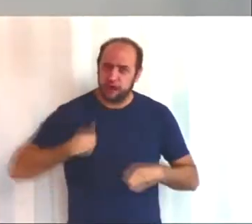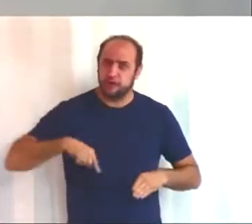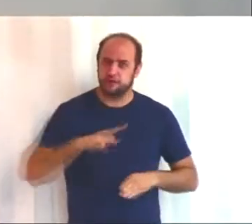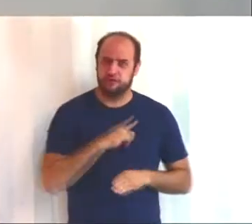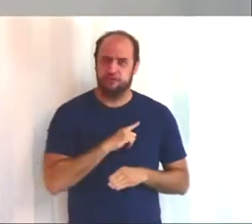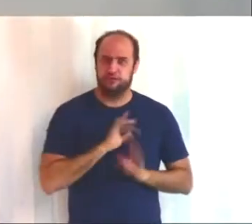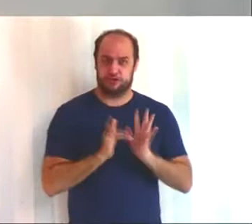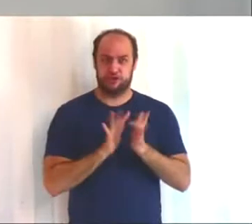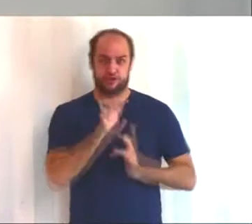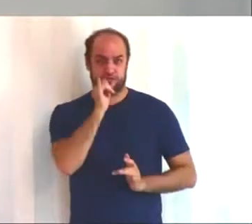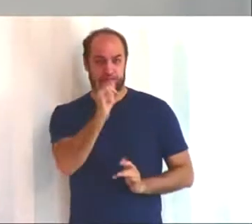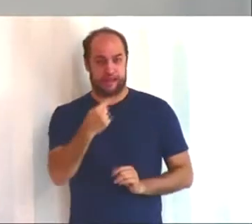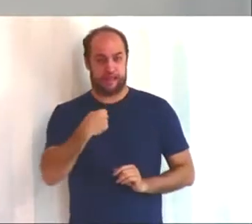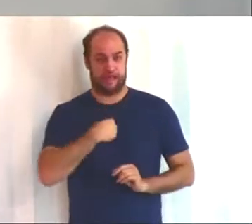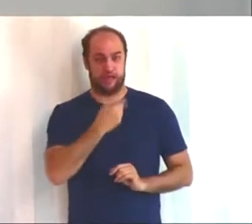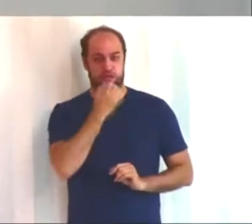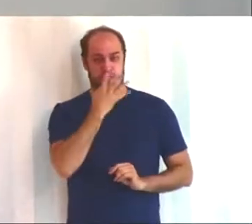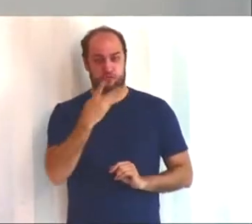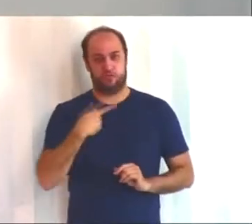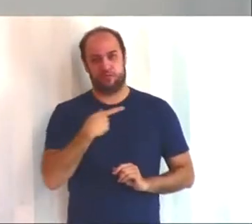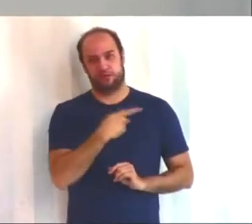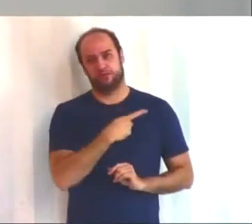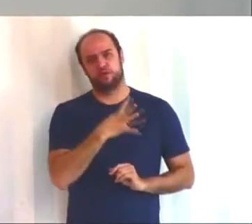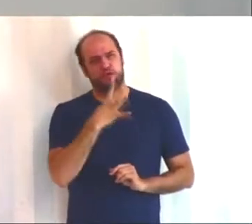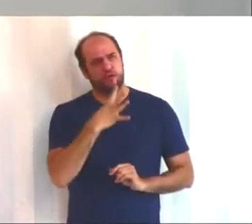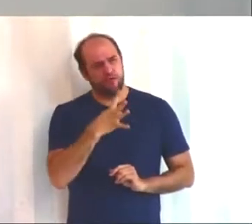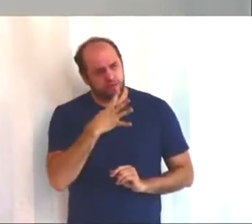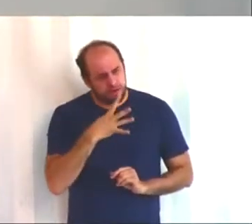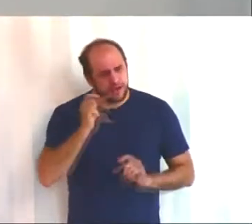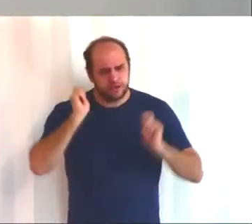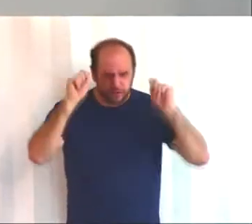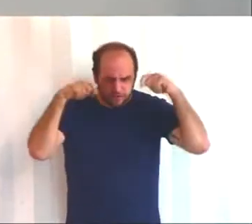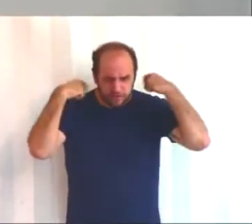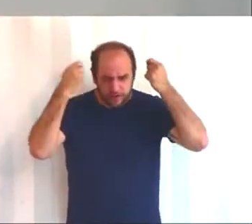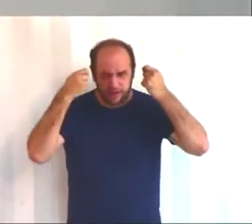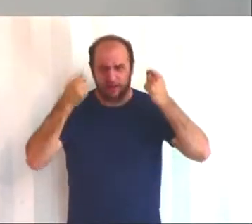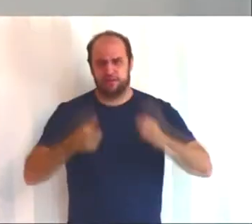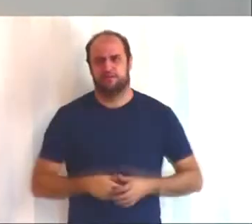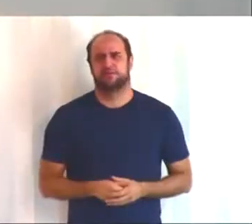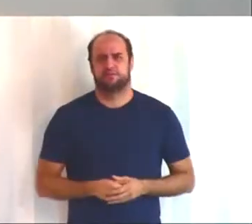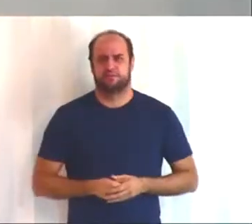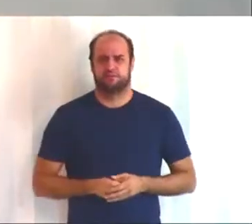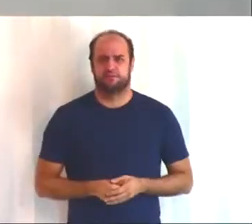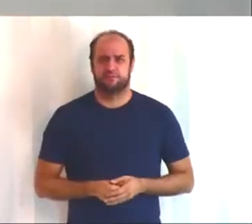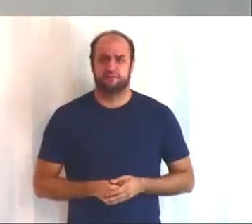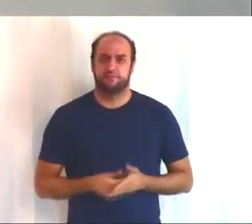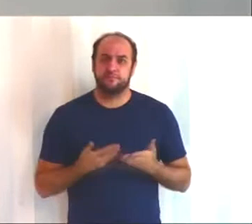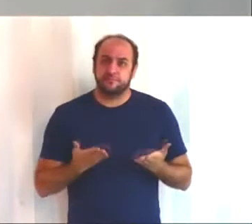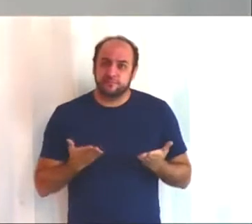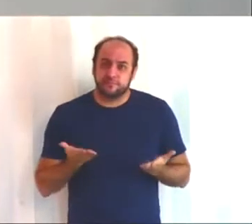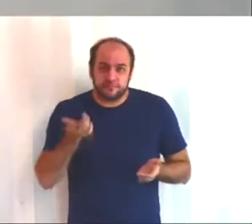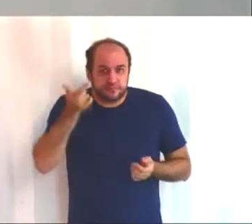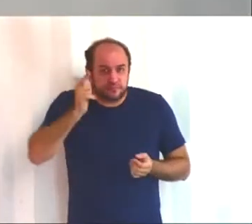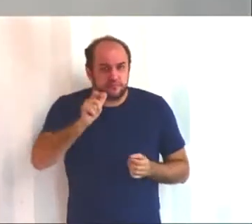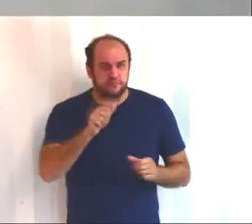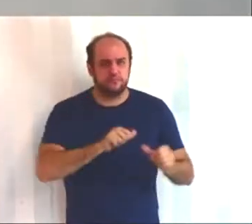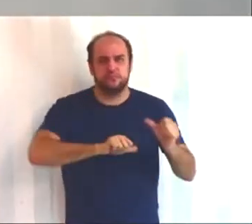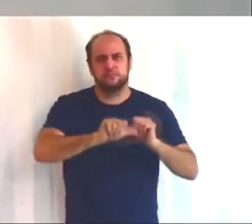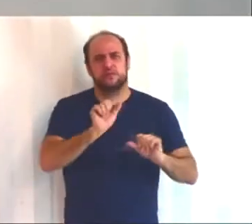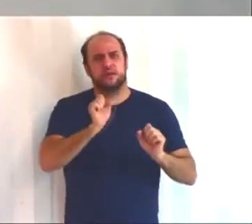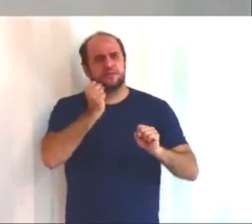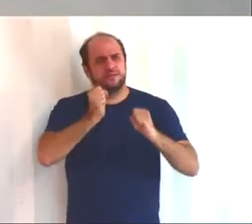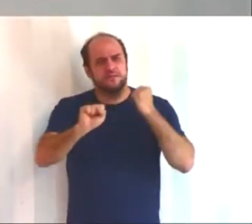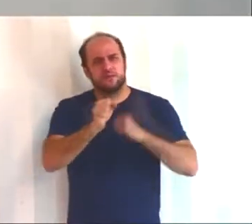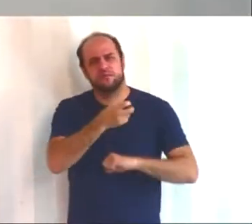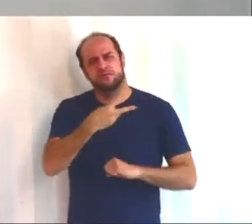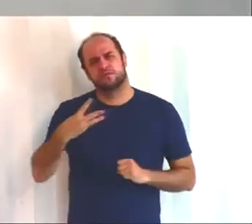eu sou o bom pastor, eu conheço as minhas ovelhas? Será que a gente consegue se transportar para dentro do Salmo